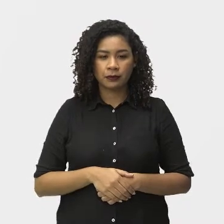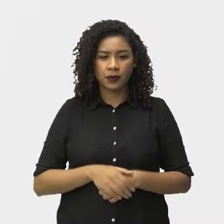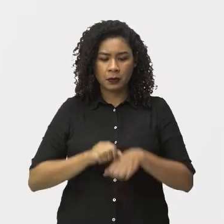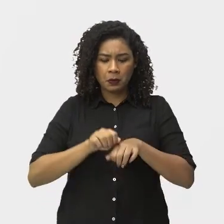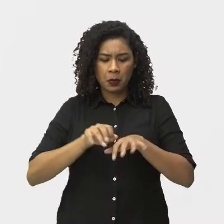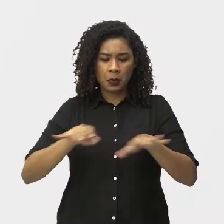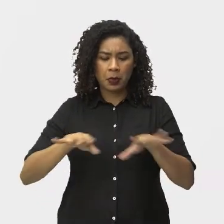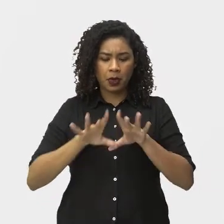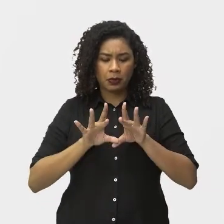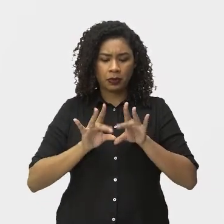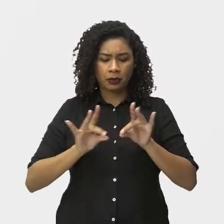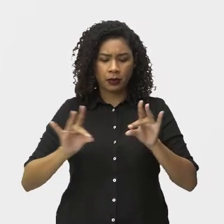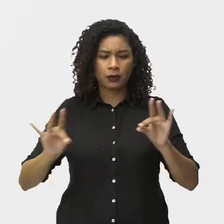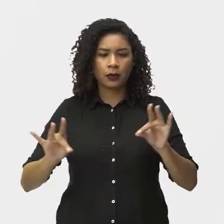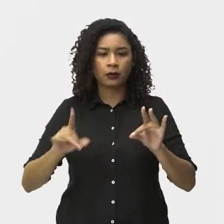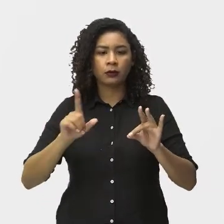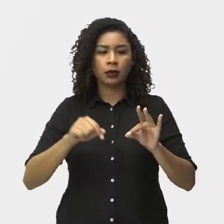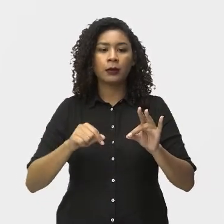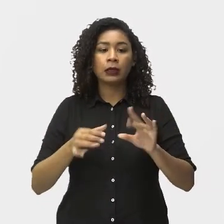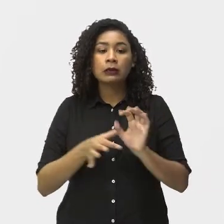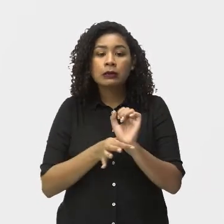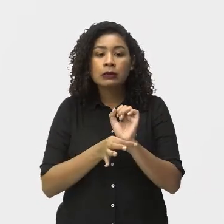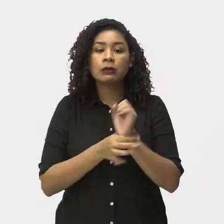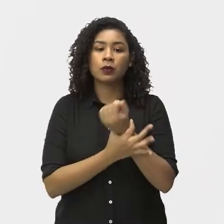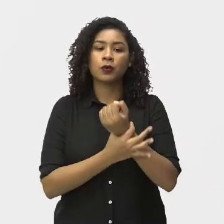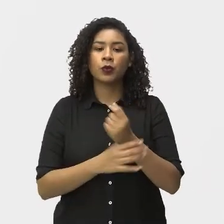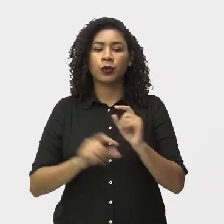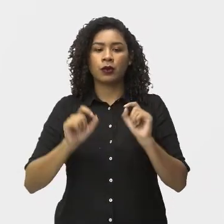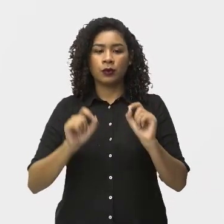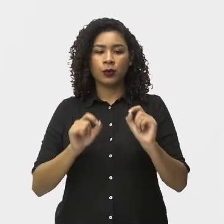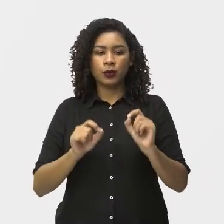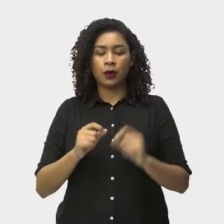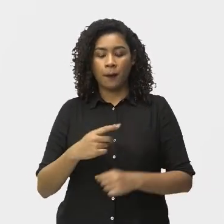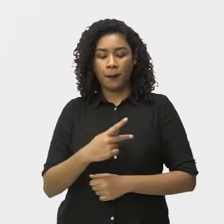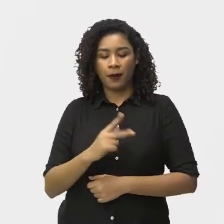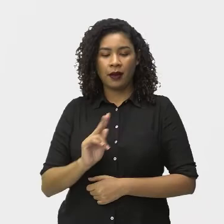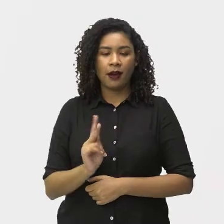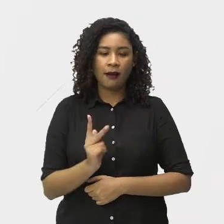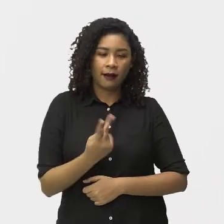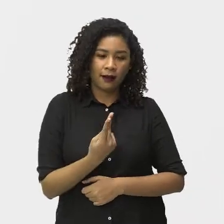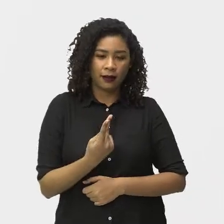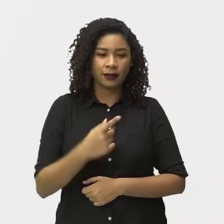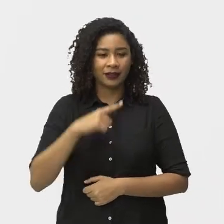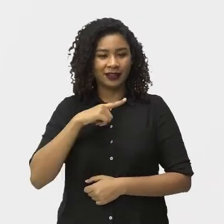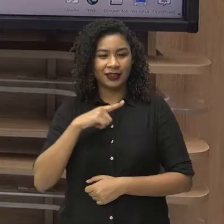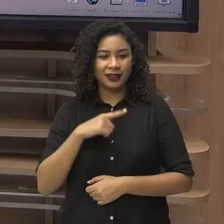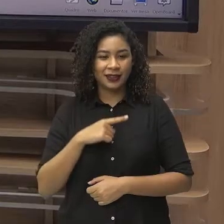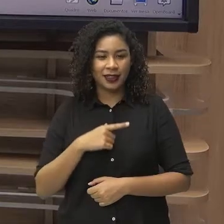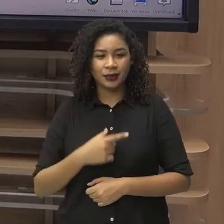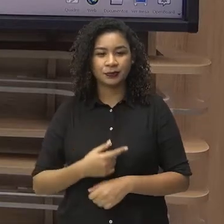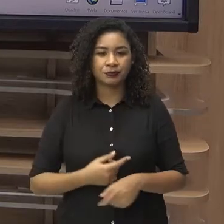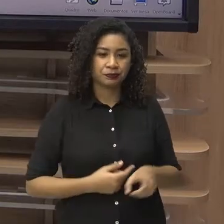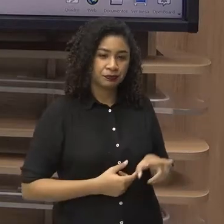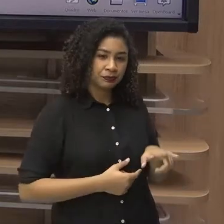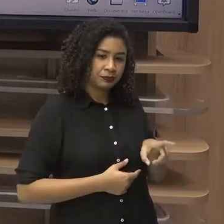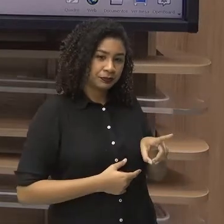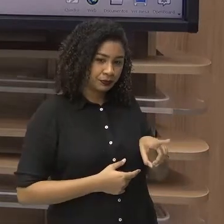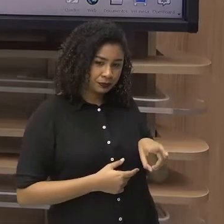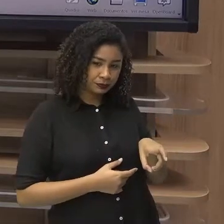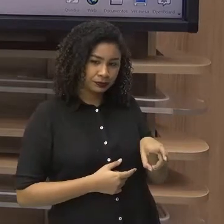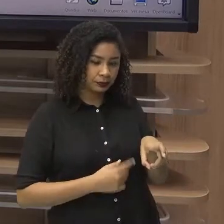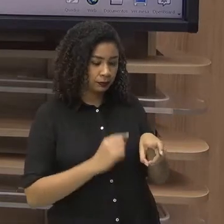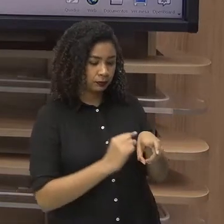a neutralização do pH levemente ácido da uretra, né? Como a uretra é um canal que passa também a urina,